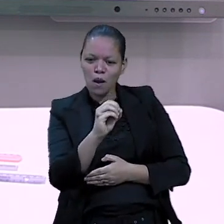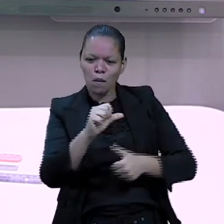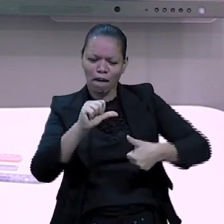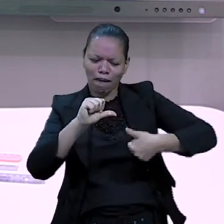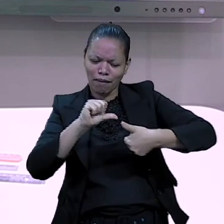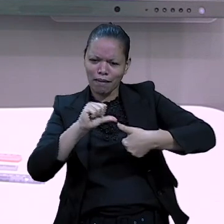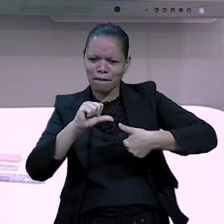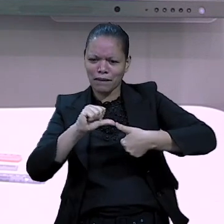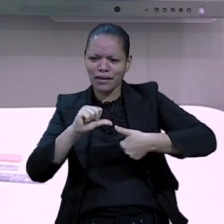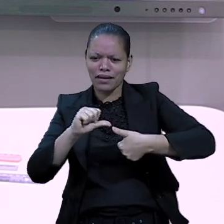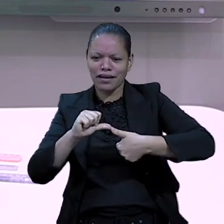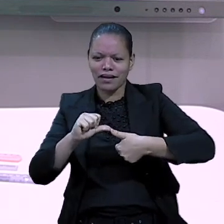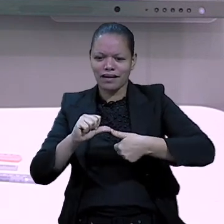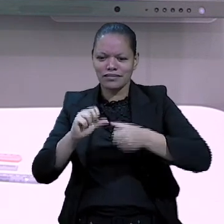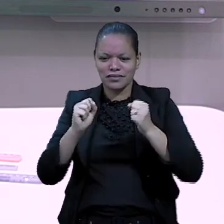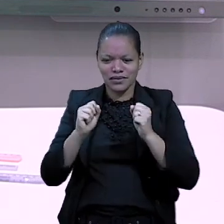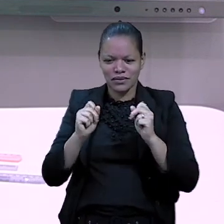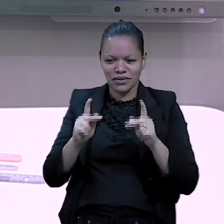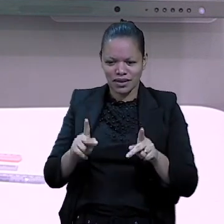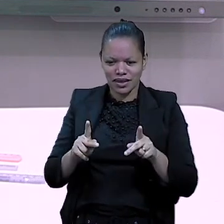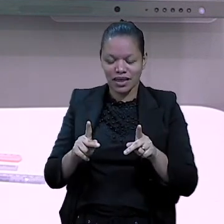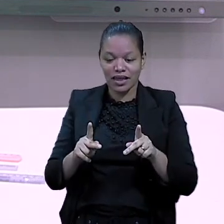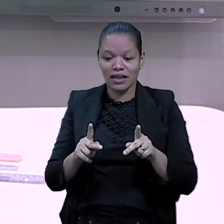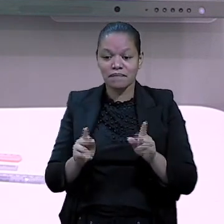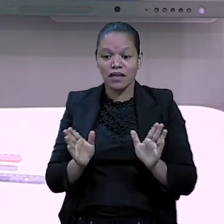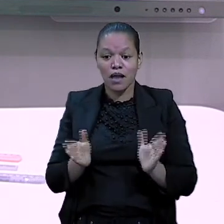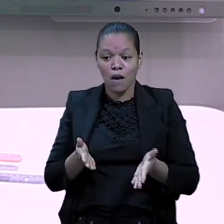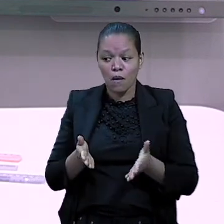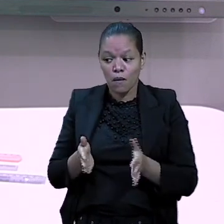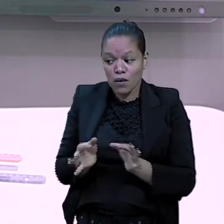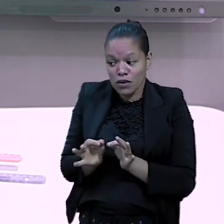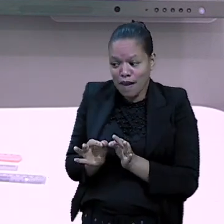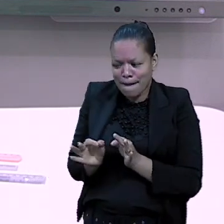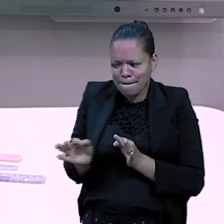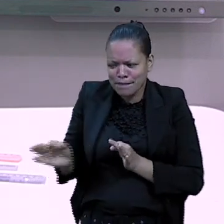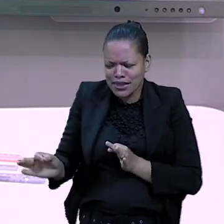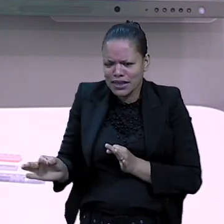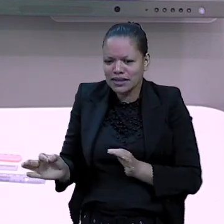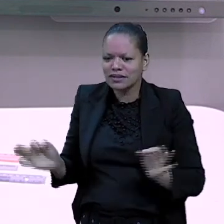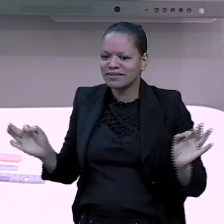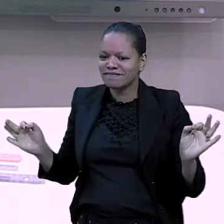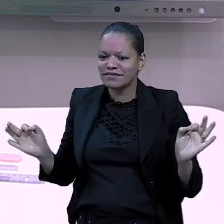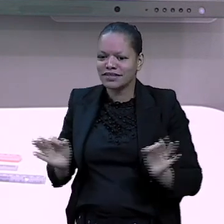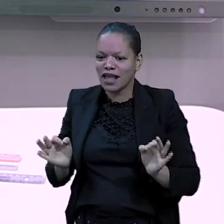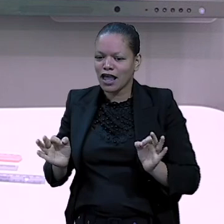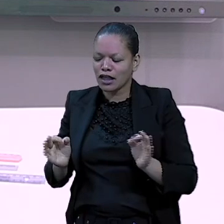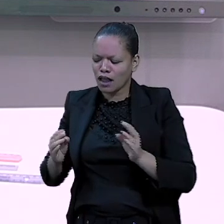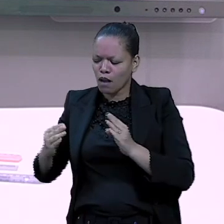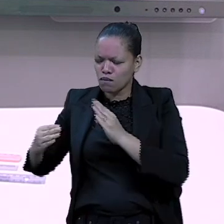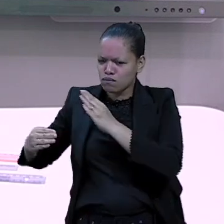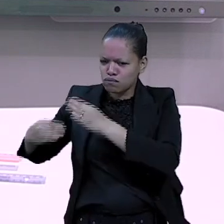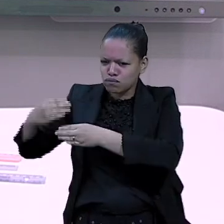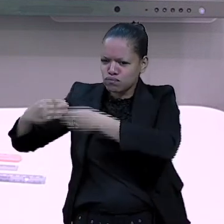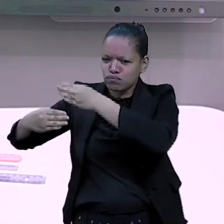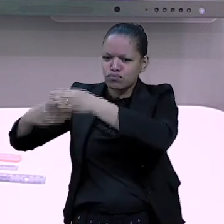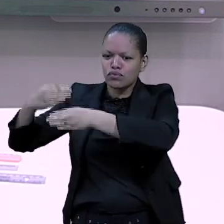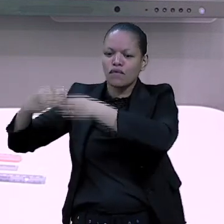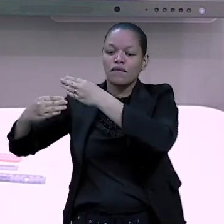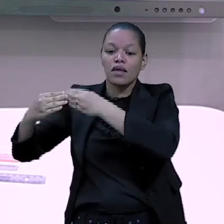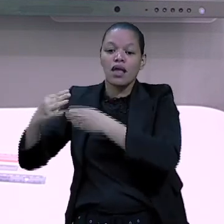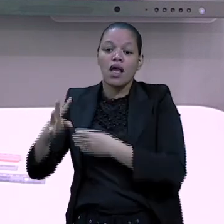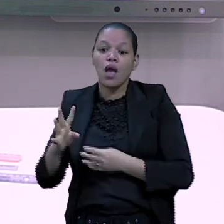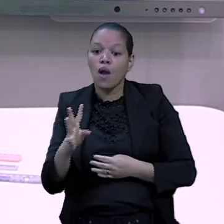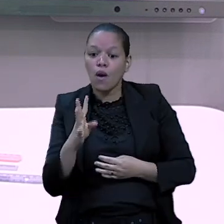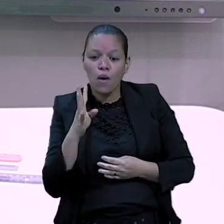para a gente poder ter aquela medida certinha. E aí foi desenvolvido, né? Que a gente conhece hoje. O metro, o centímetro e